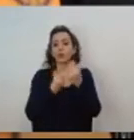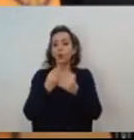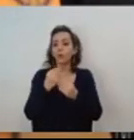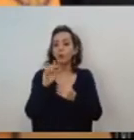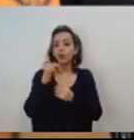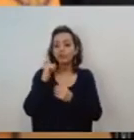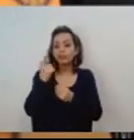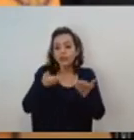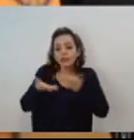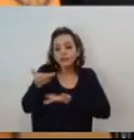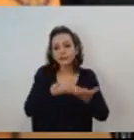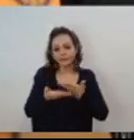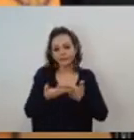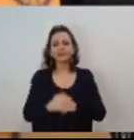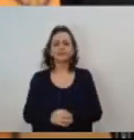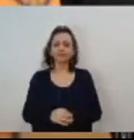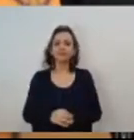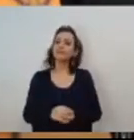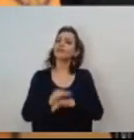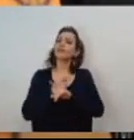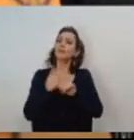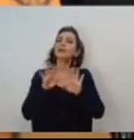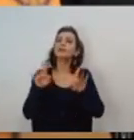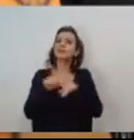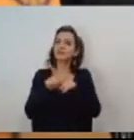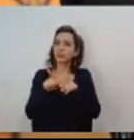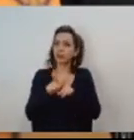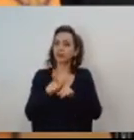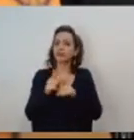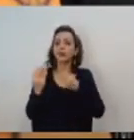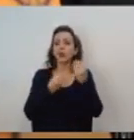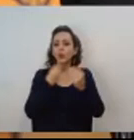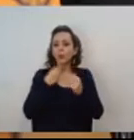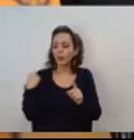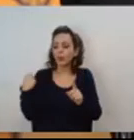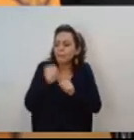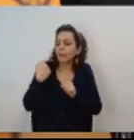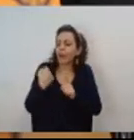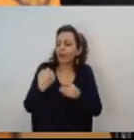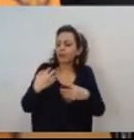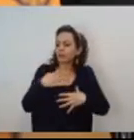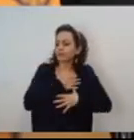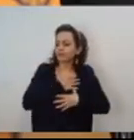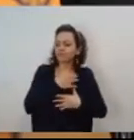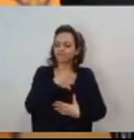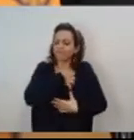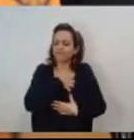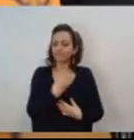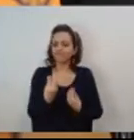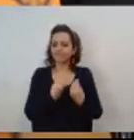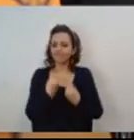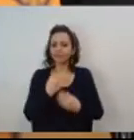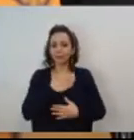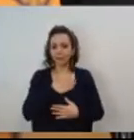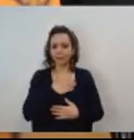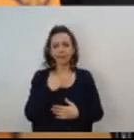um pouco para frente do impacto que isso causou para mim né que é muito simples você fala assim eu pensei